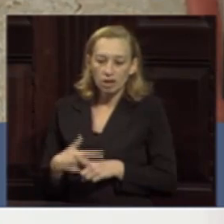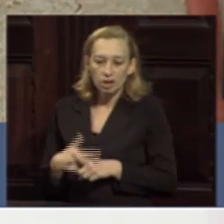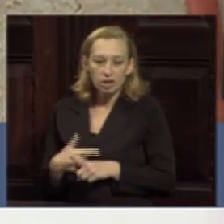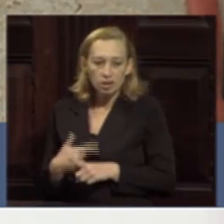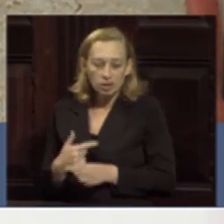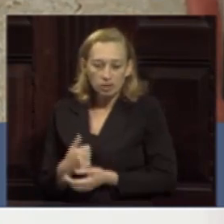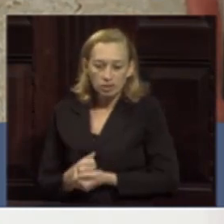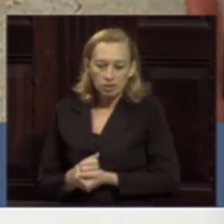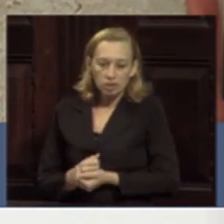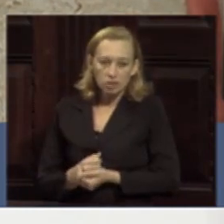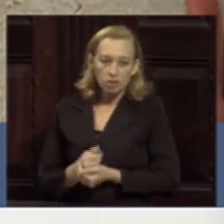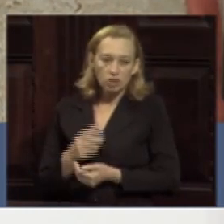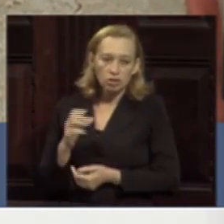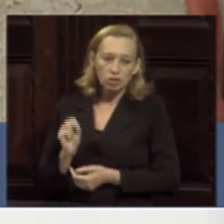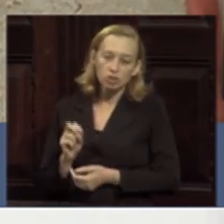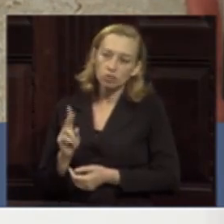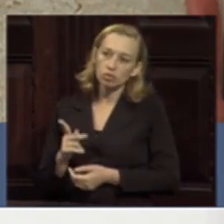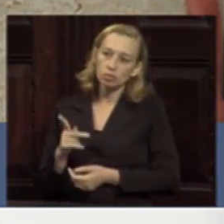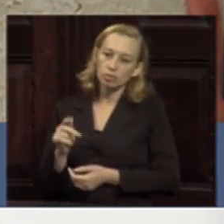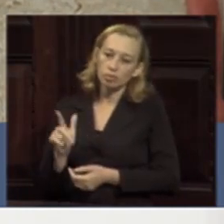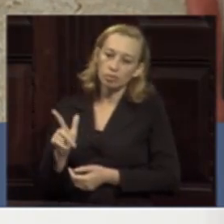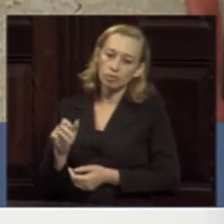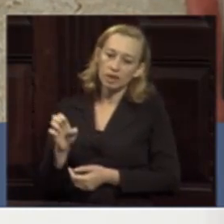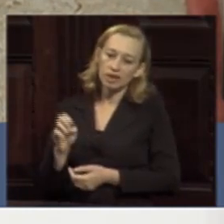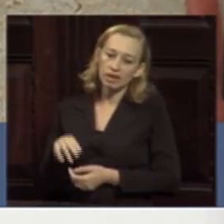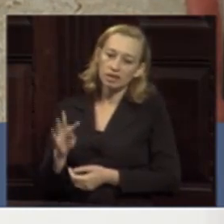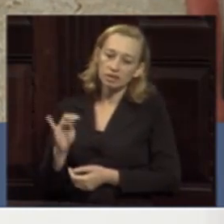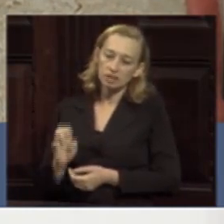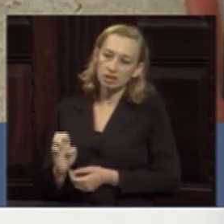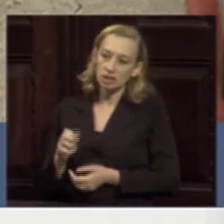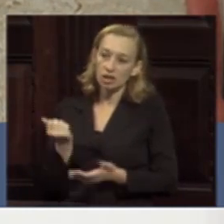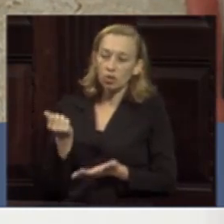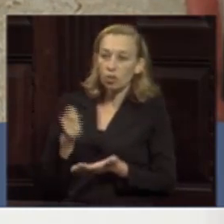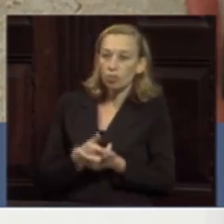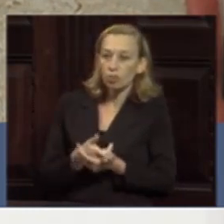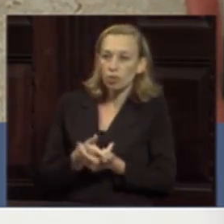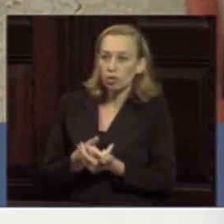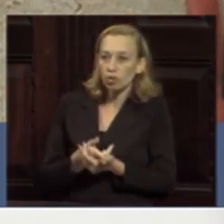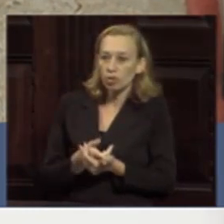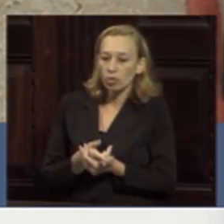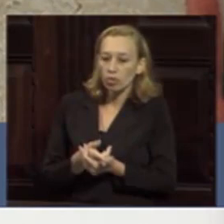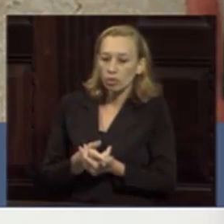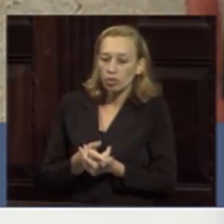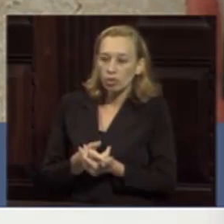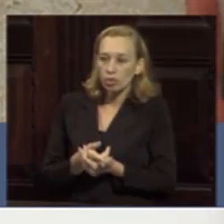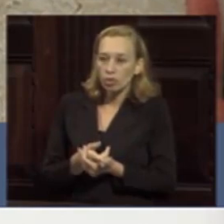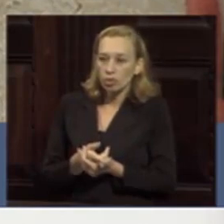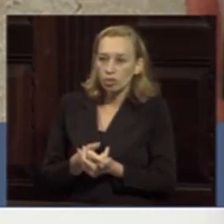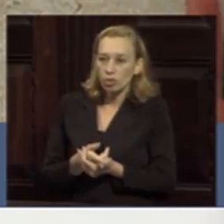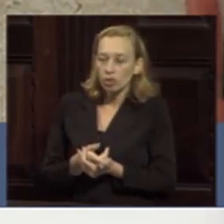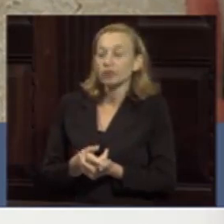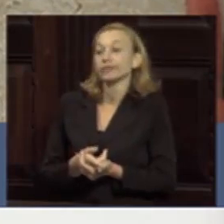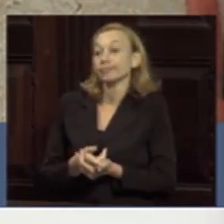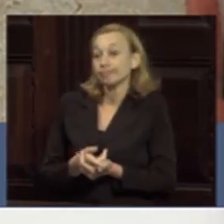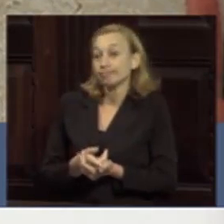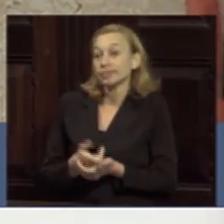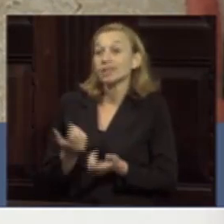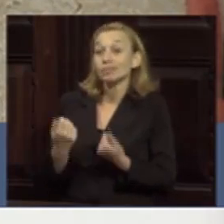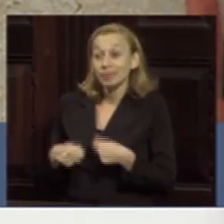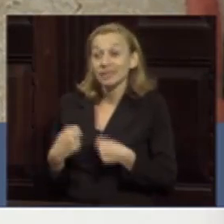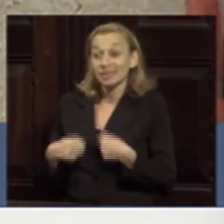era suplente e ele comprou o mandato porque ele precisava disso para fazer